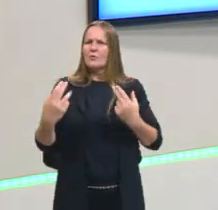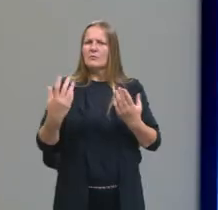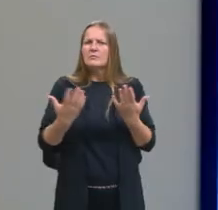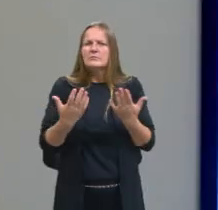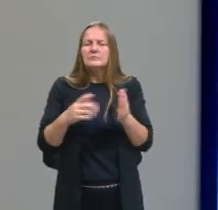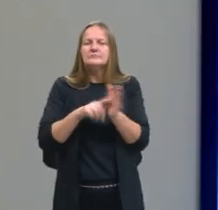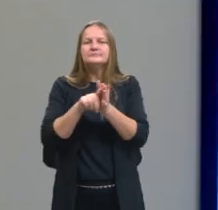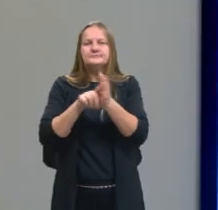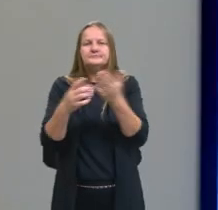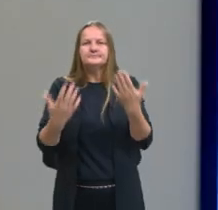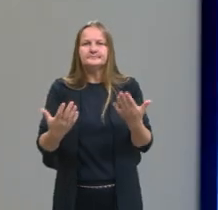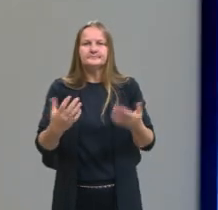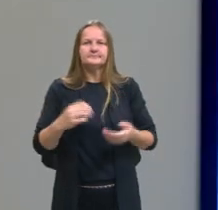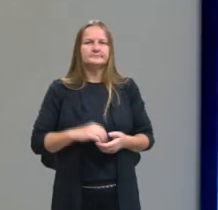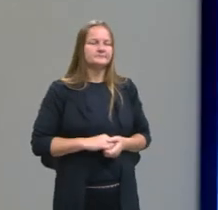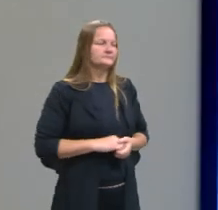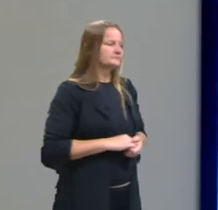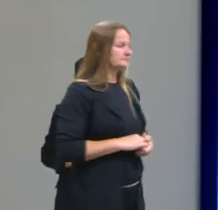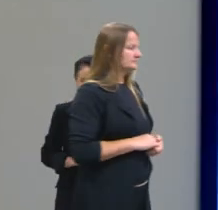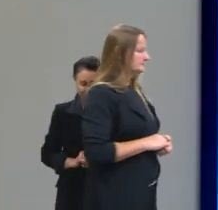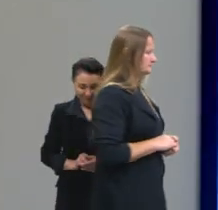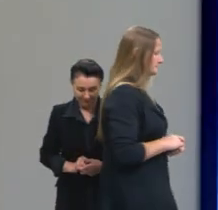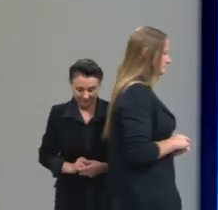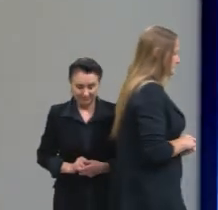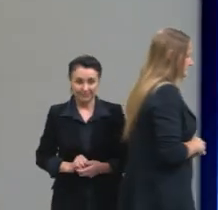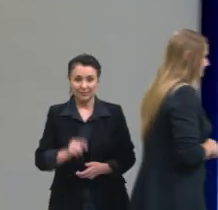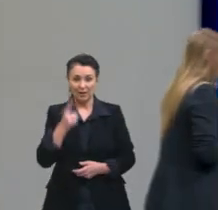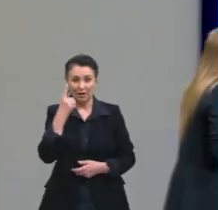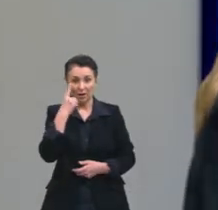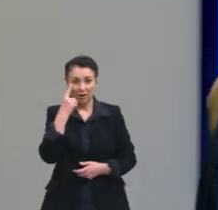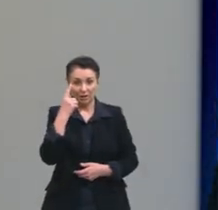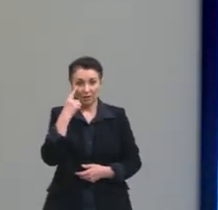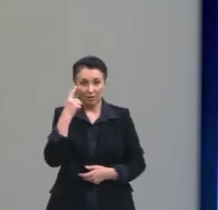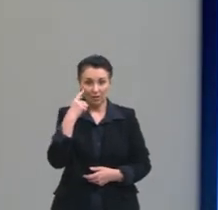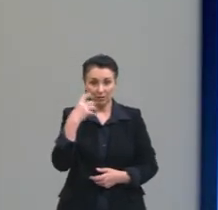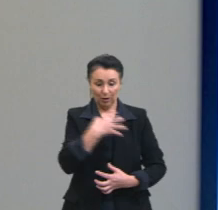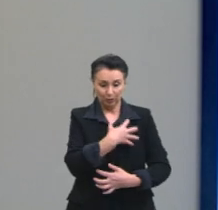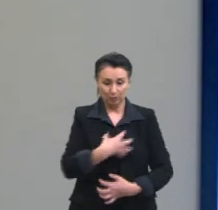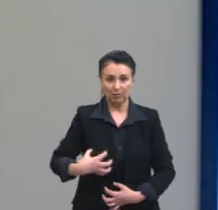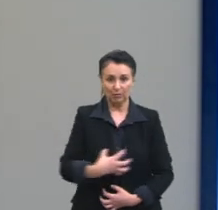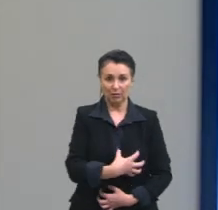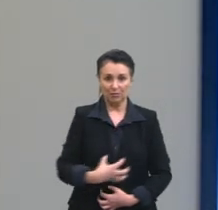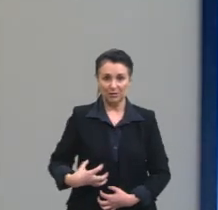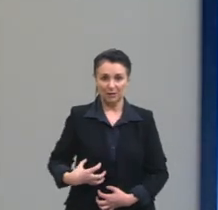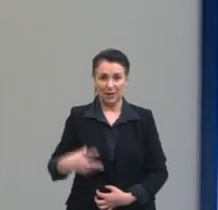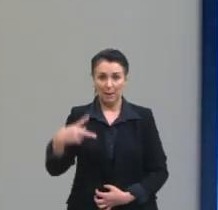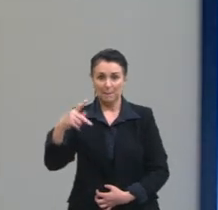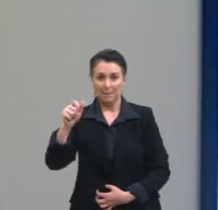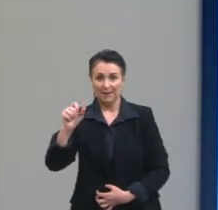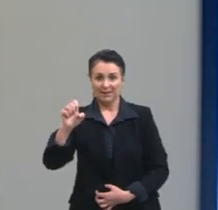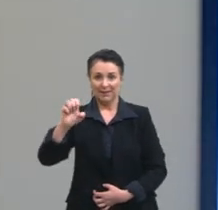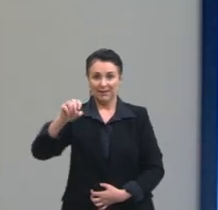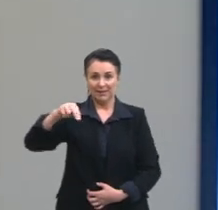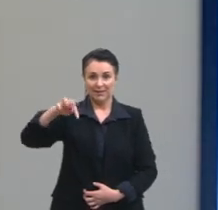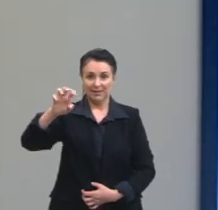da panthera Leo e do Tigre ó 2 e olha o